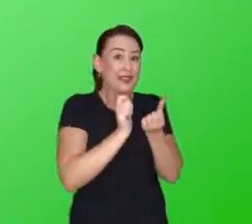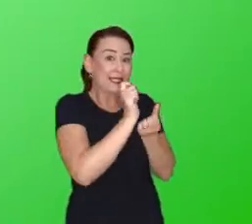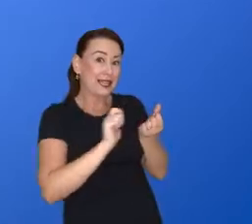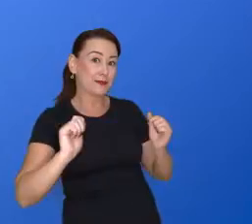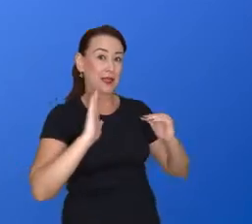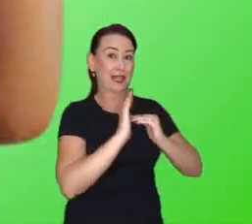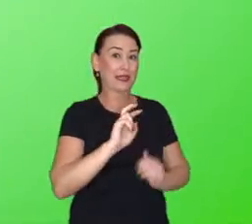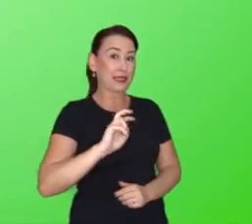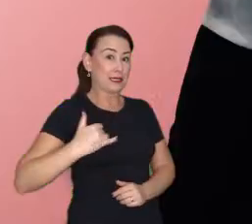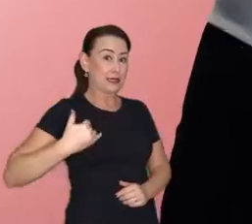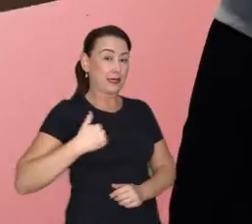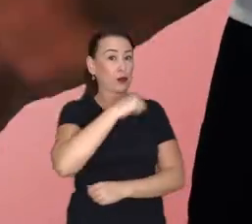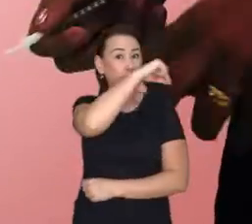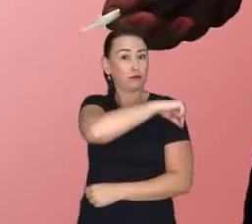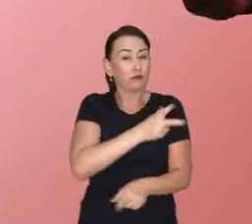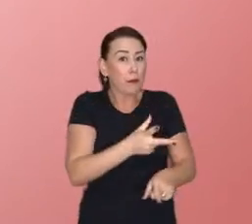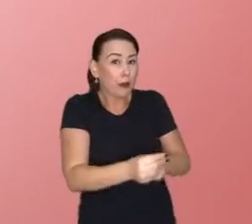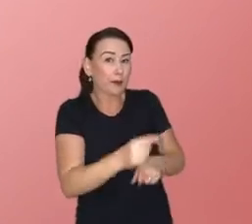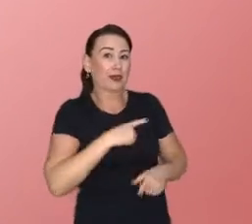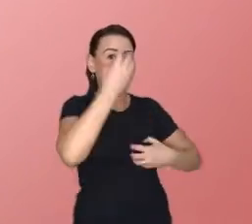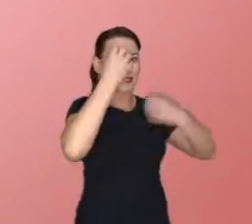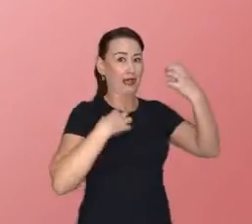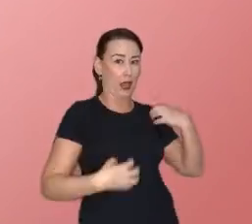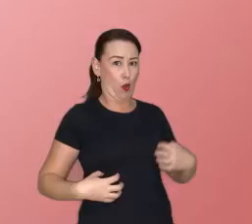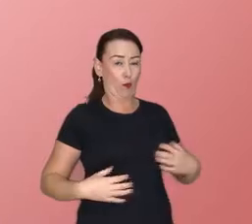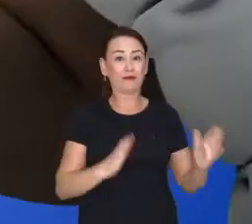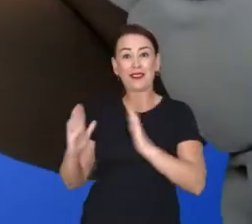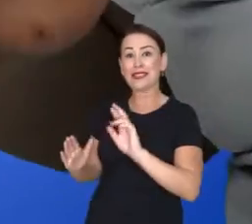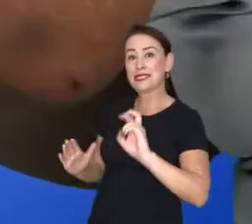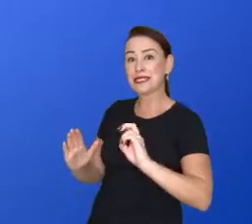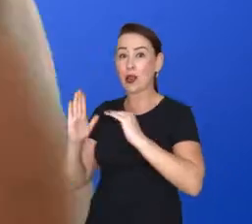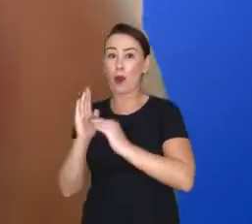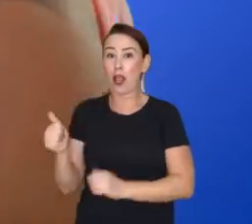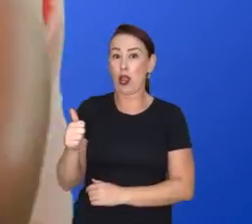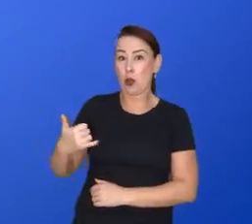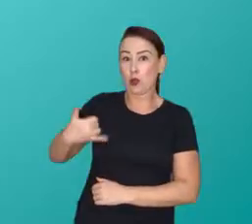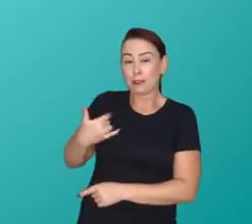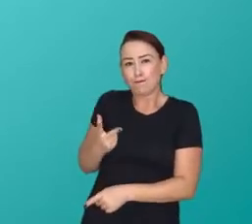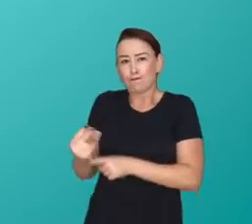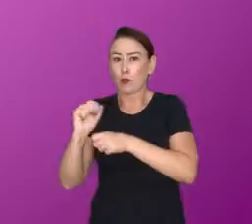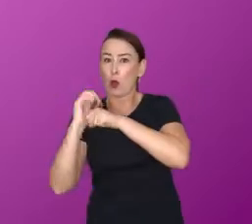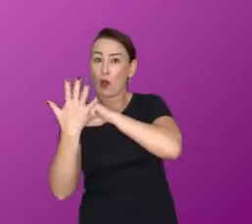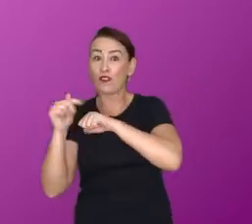nossas crianças. De 6 meses a 5 anos incompletos, vacina contra o sarampo. De 5